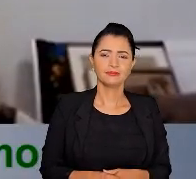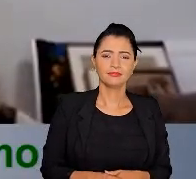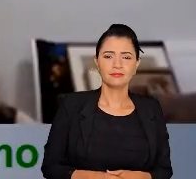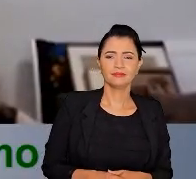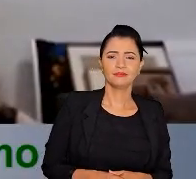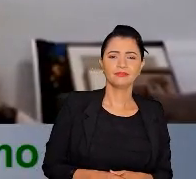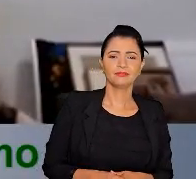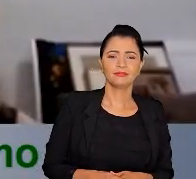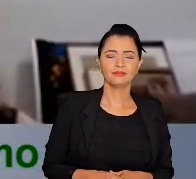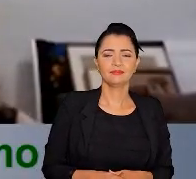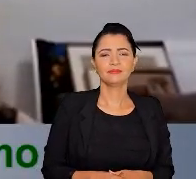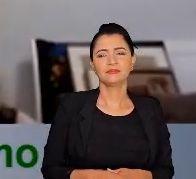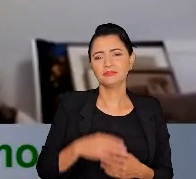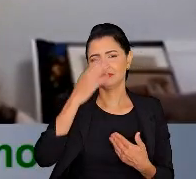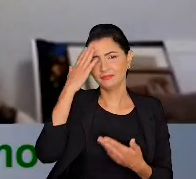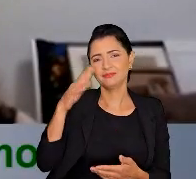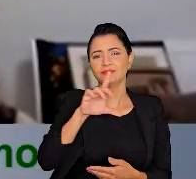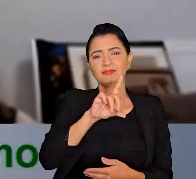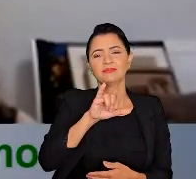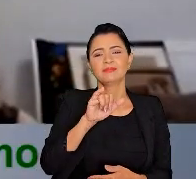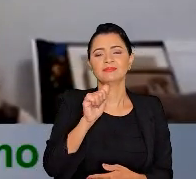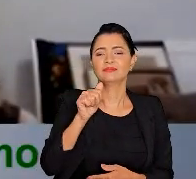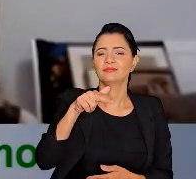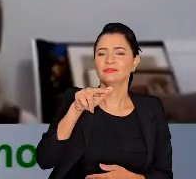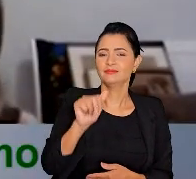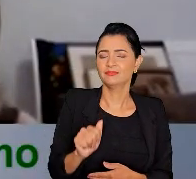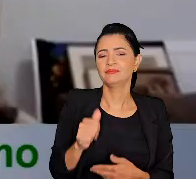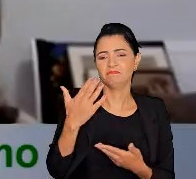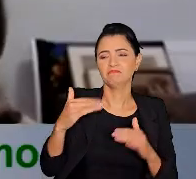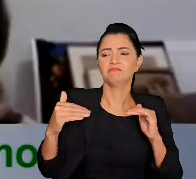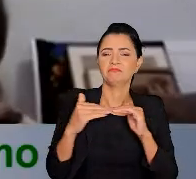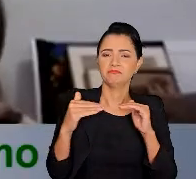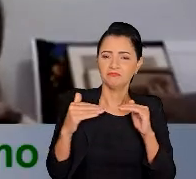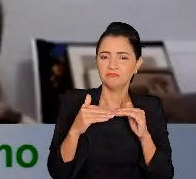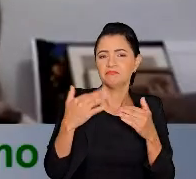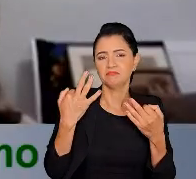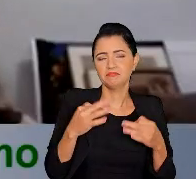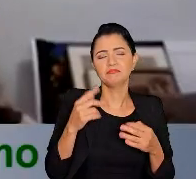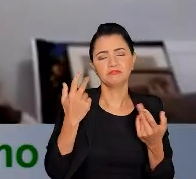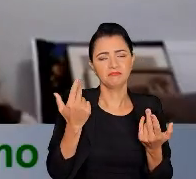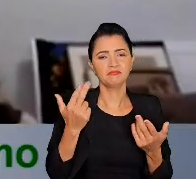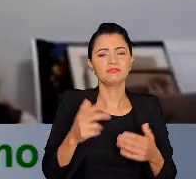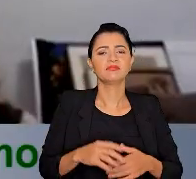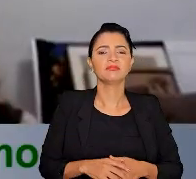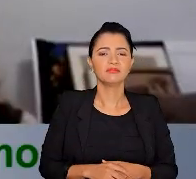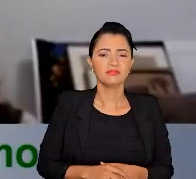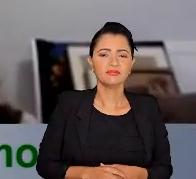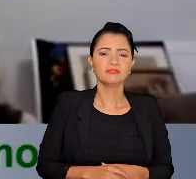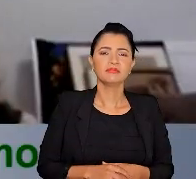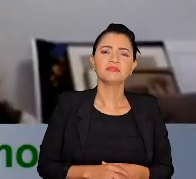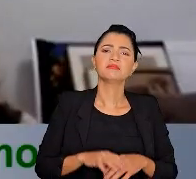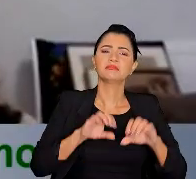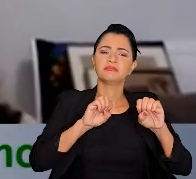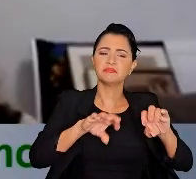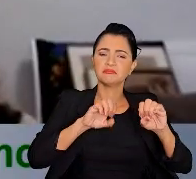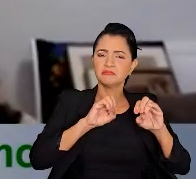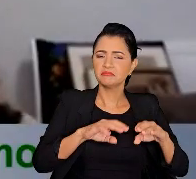Obrigada, doutora Diana, concordo plenamente, é isso mesmo. A educação e